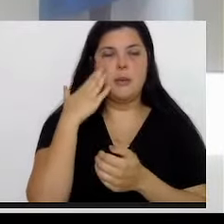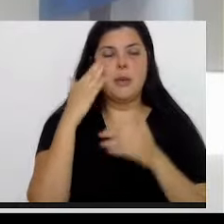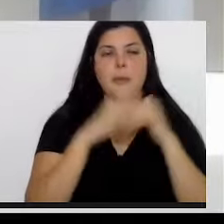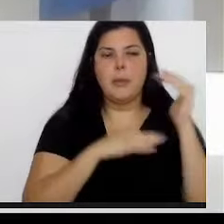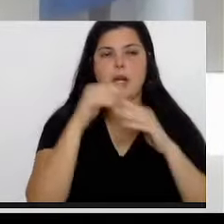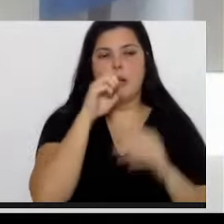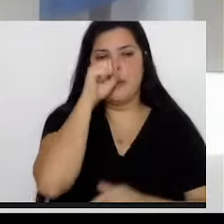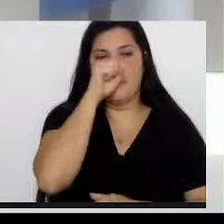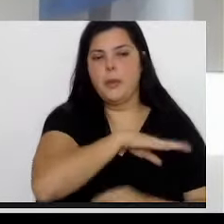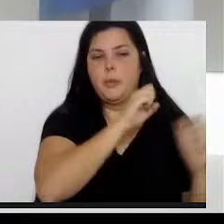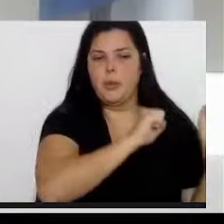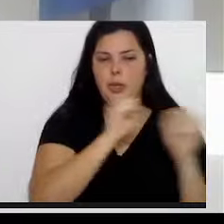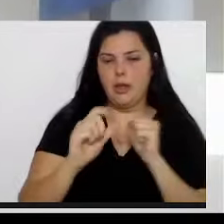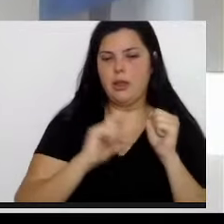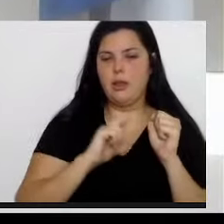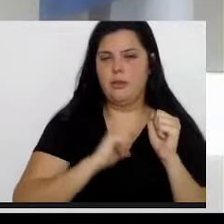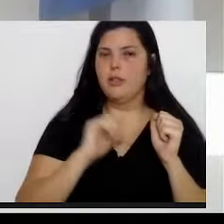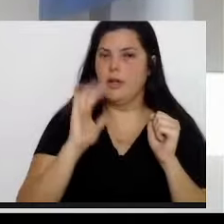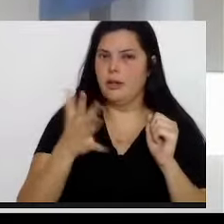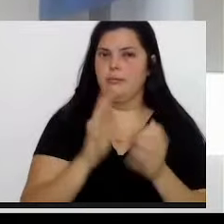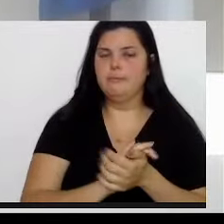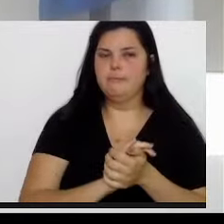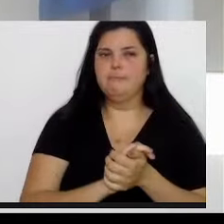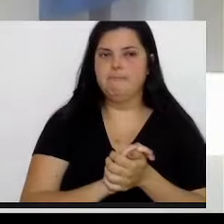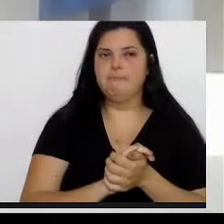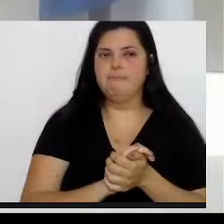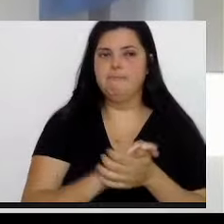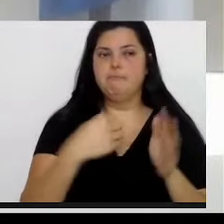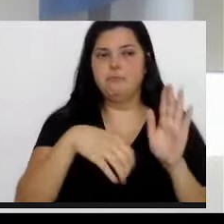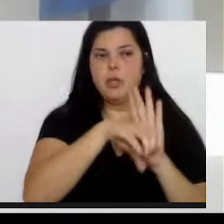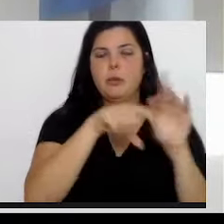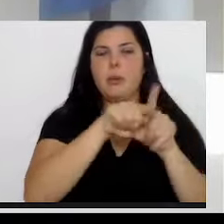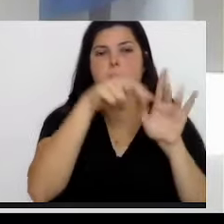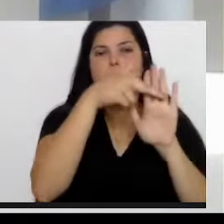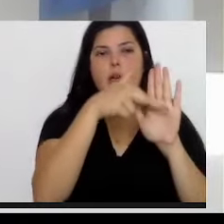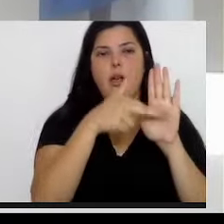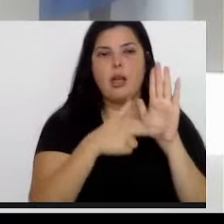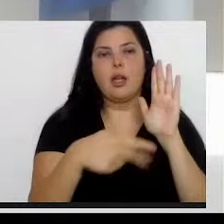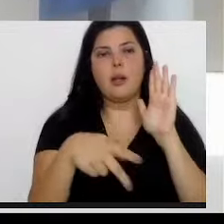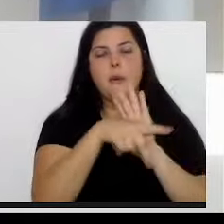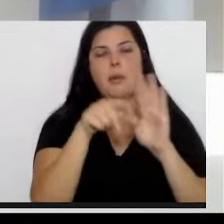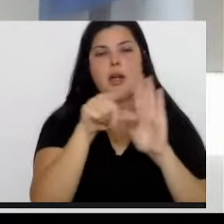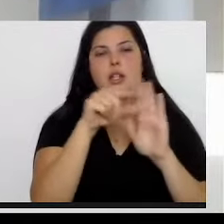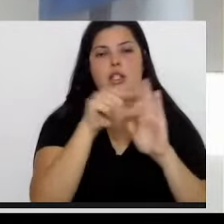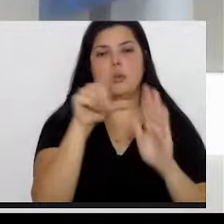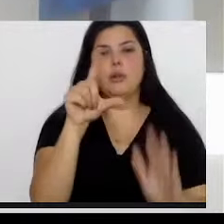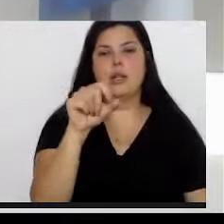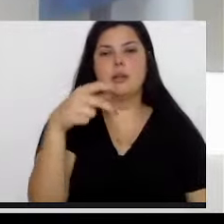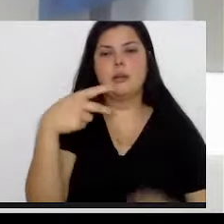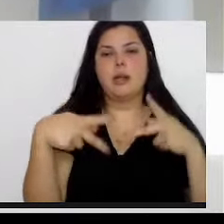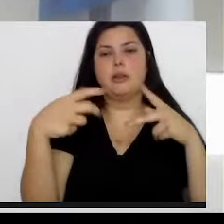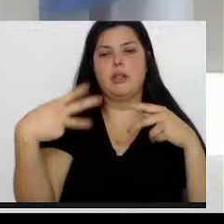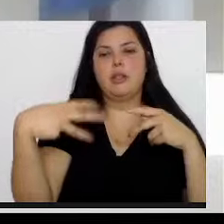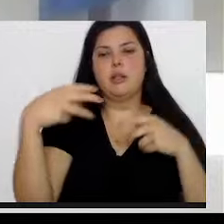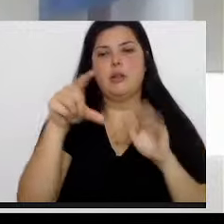poder consubstanciada na fraude à norma constante no artigo 10, parágrafo 3º da Lei